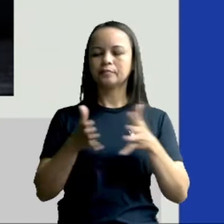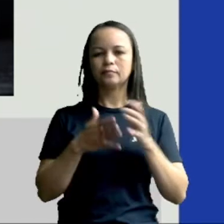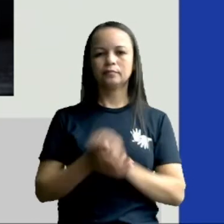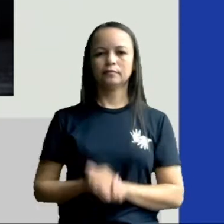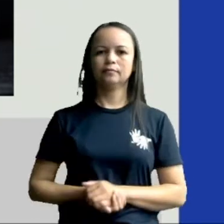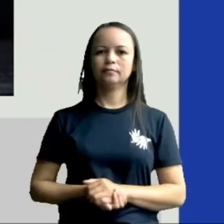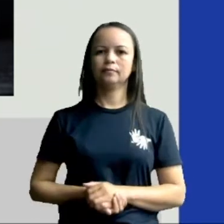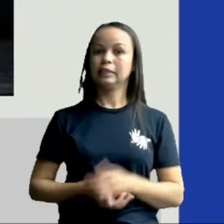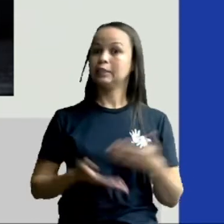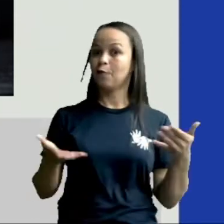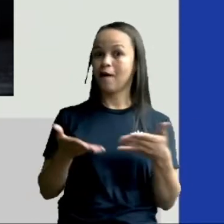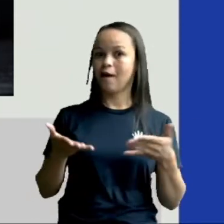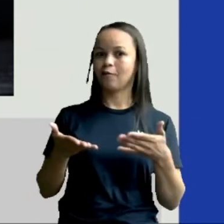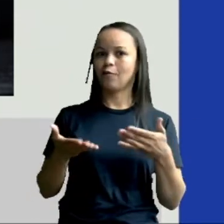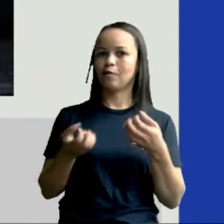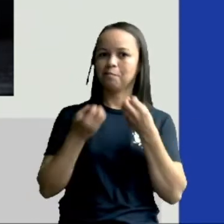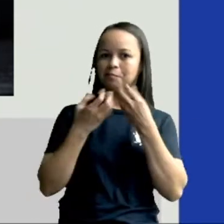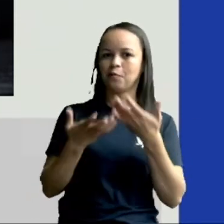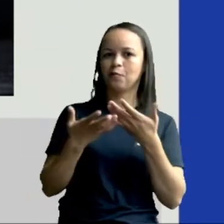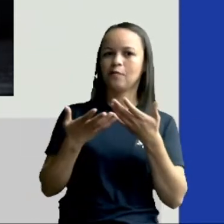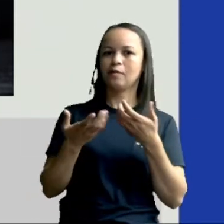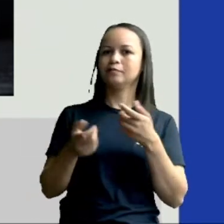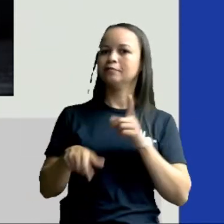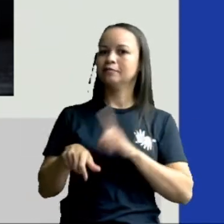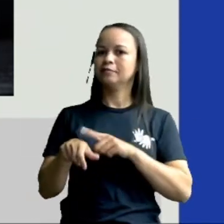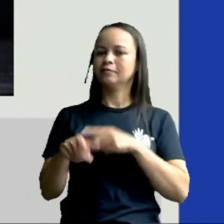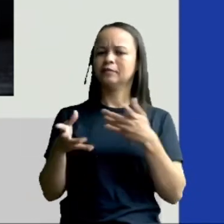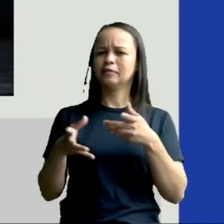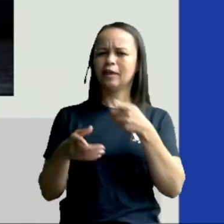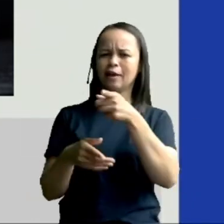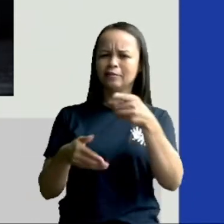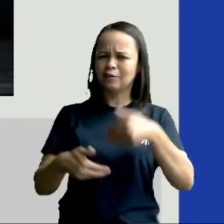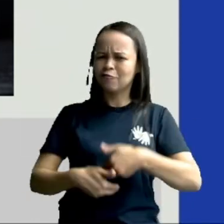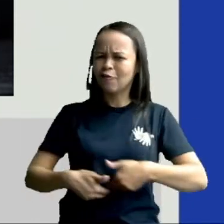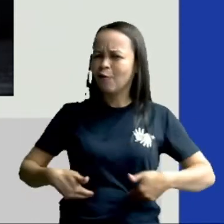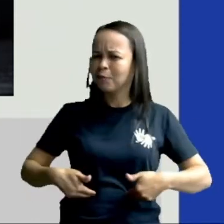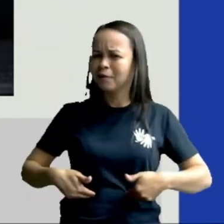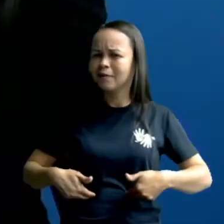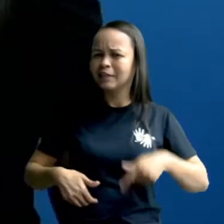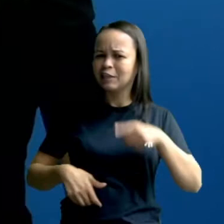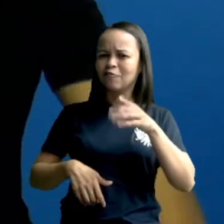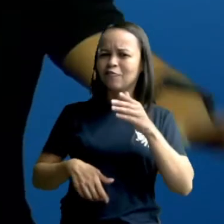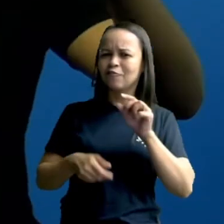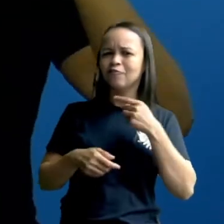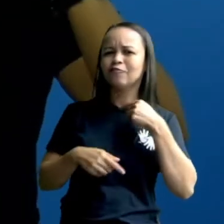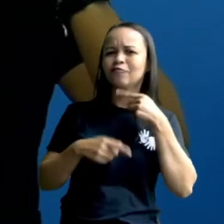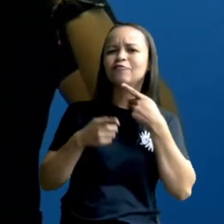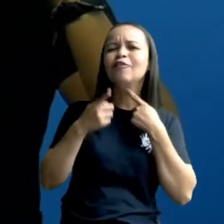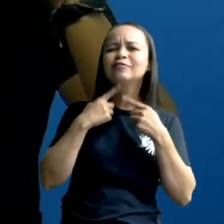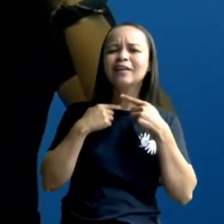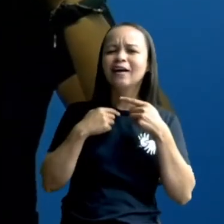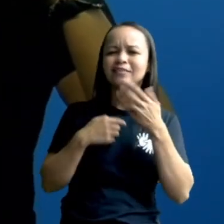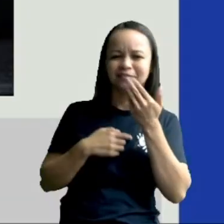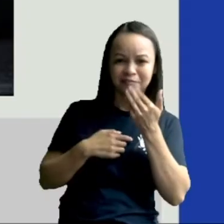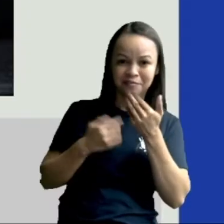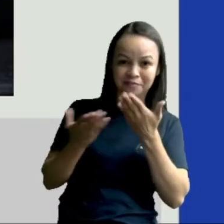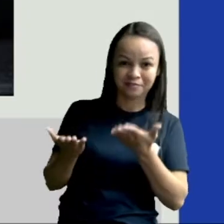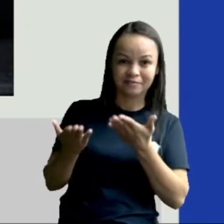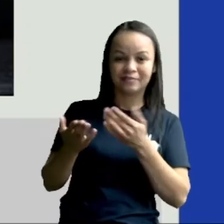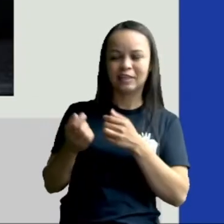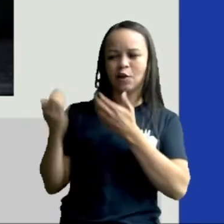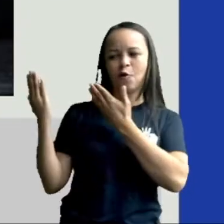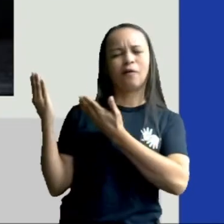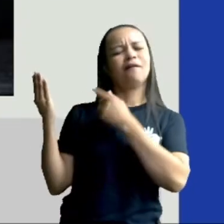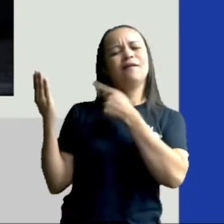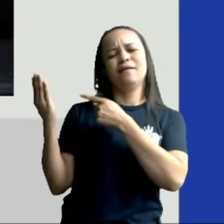Eita! Chegou a hora boa. E aí? Deu fome? Deu vontade de comer? Olha aí para essa imagem.